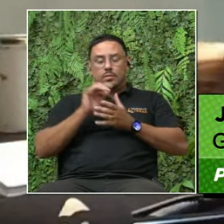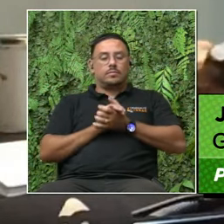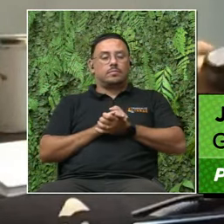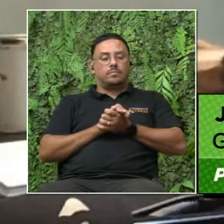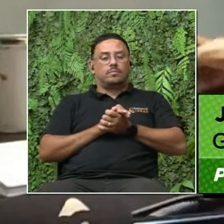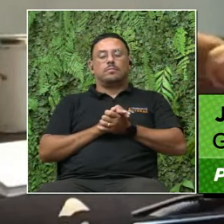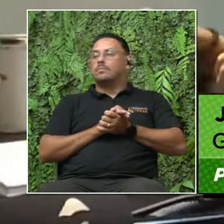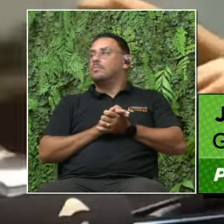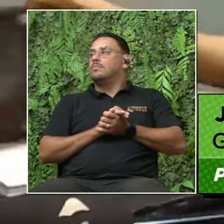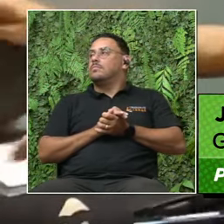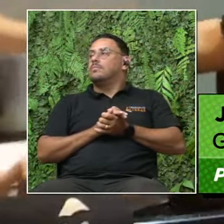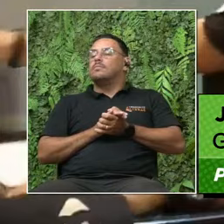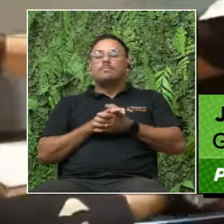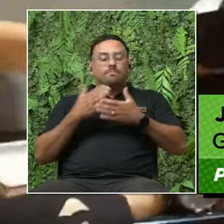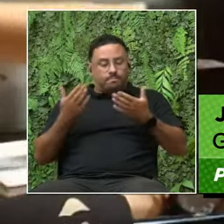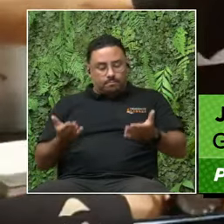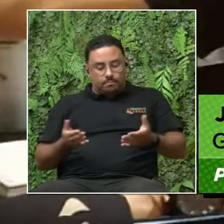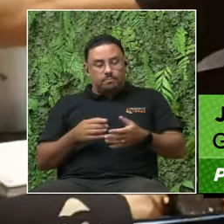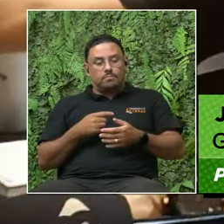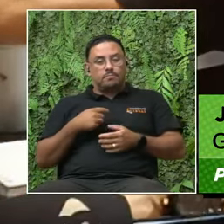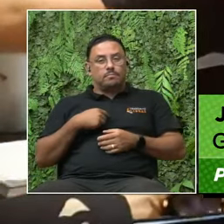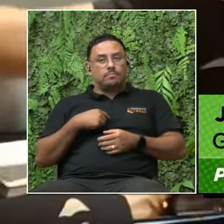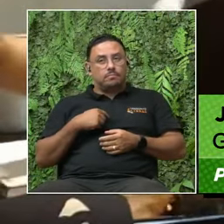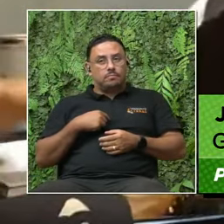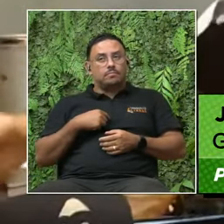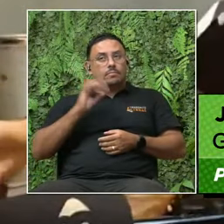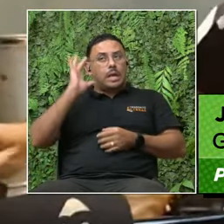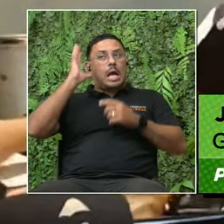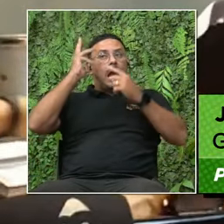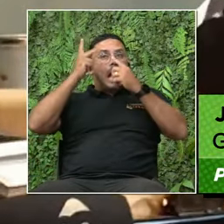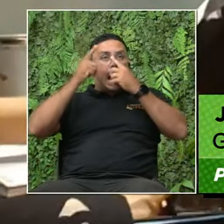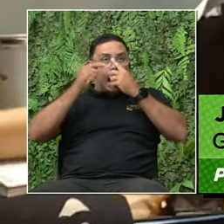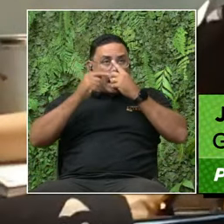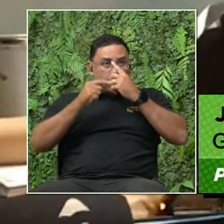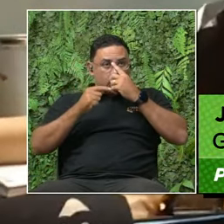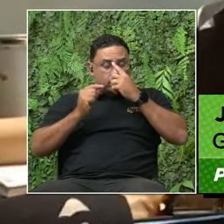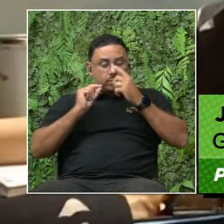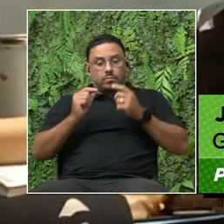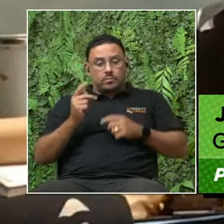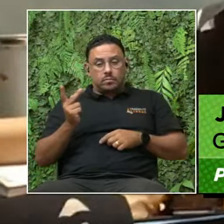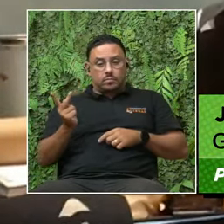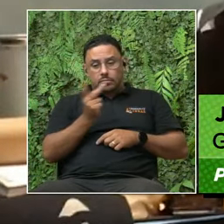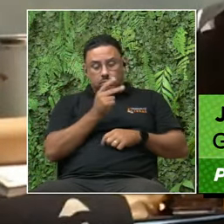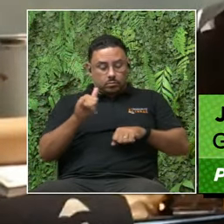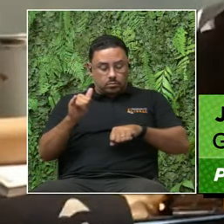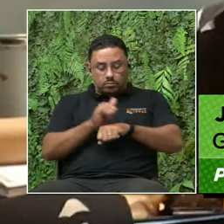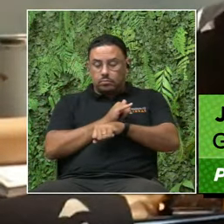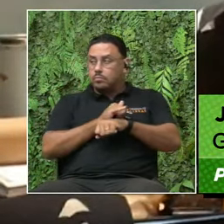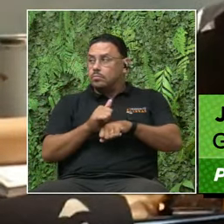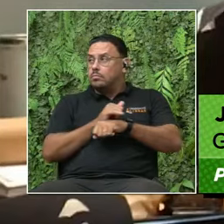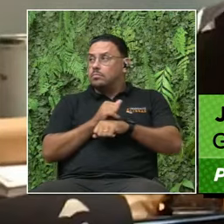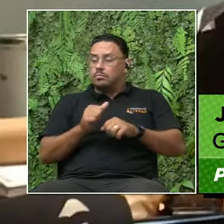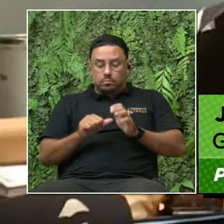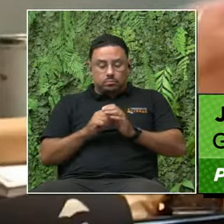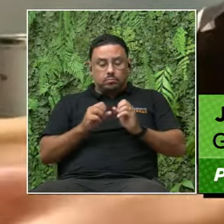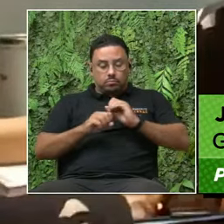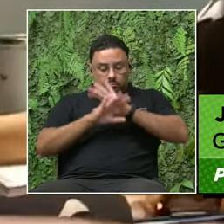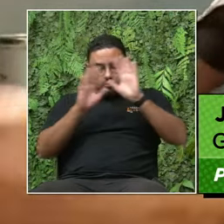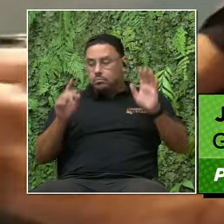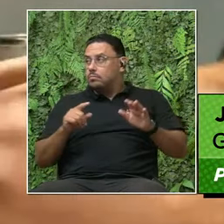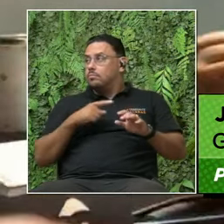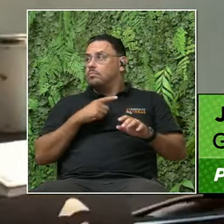né é então assim na minha na na minha maneira de ver as duas estratégias a primeira muito clara